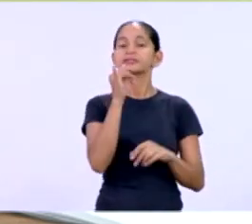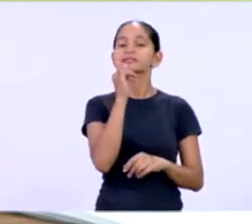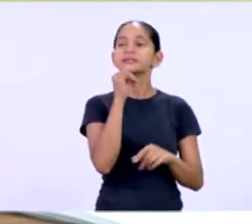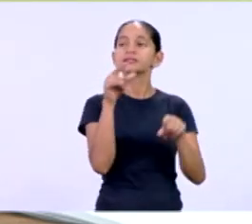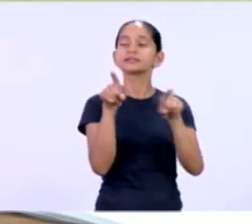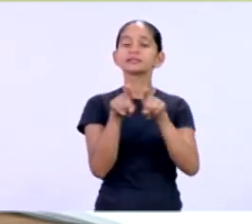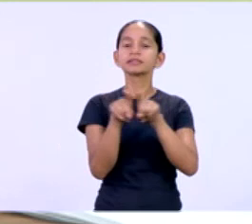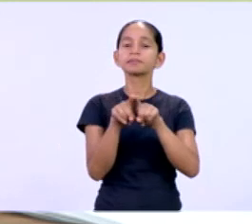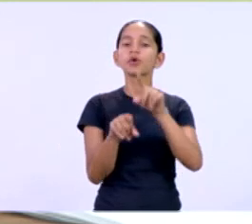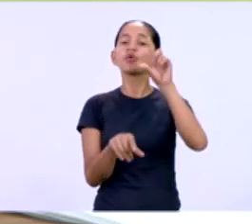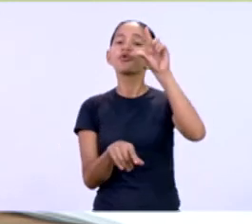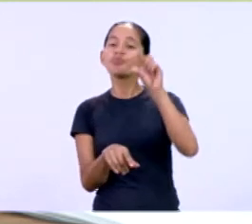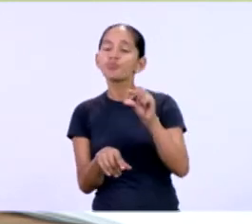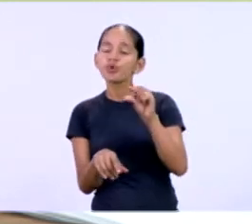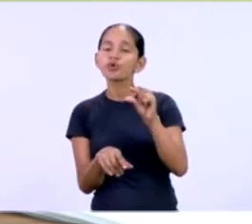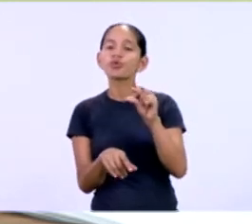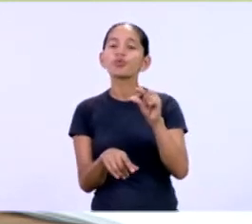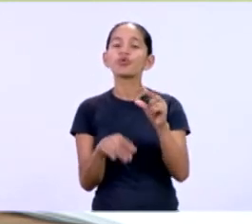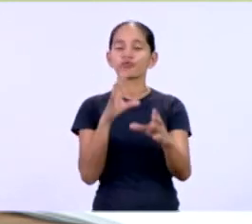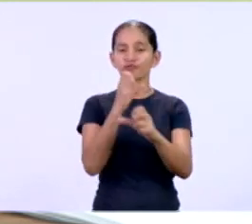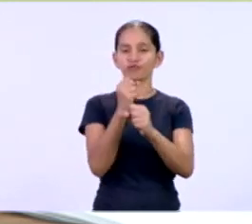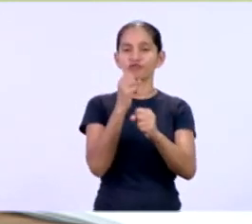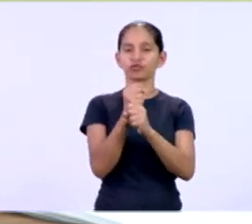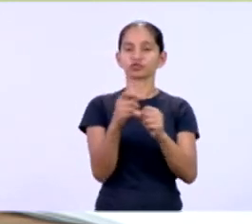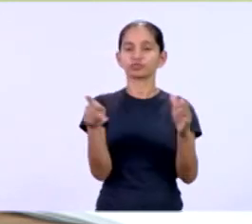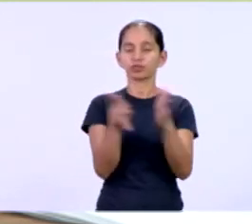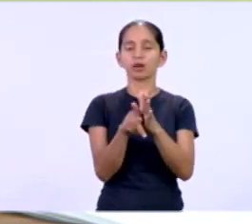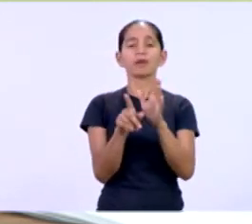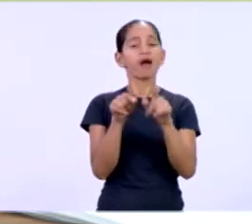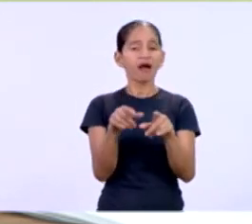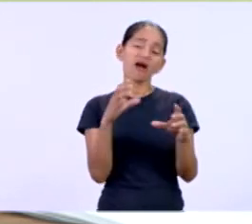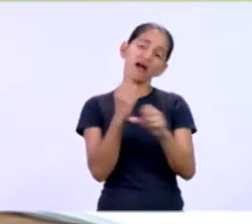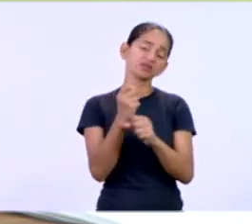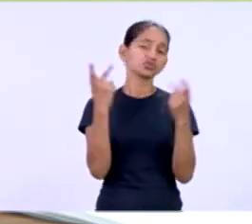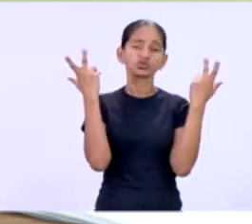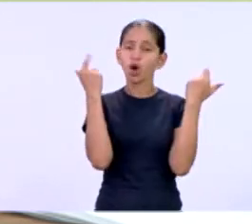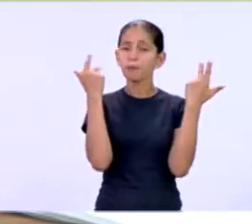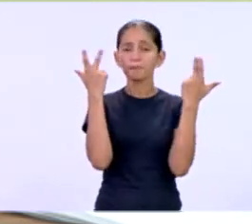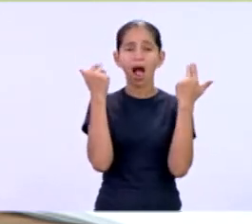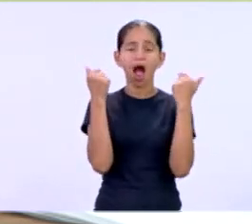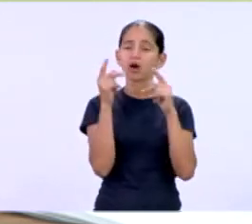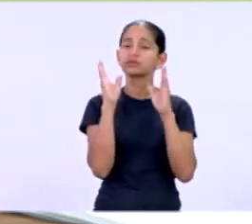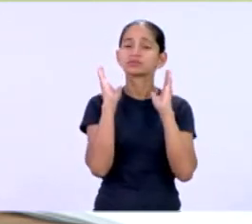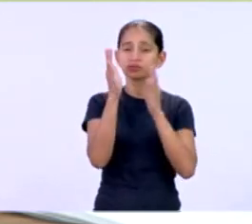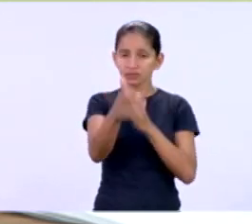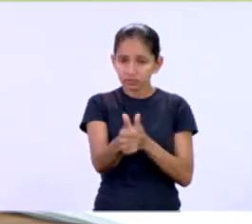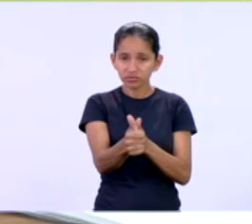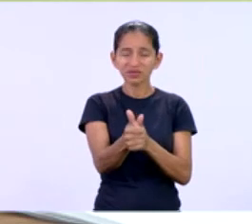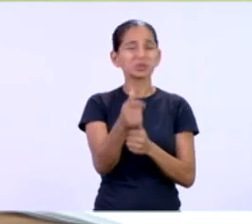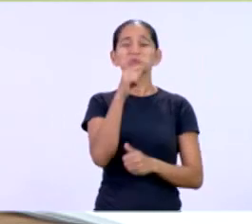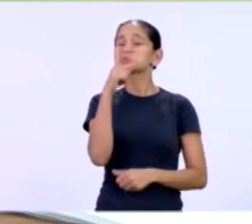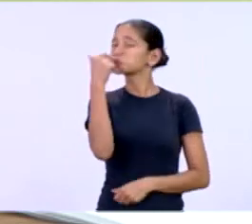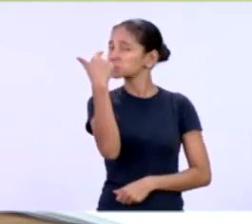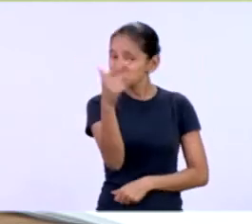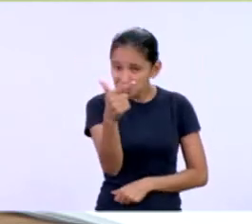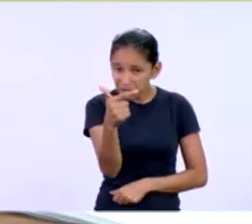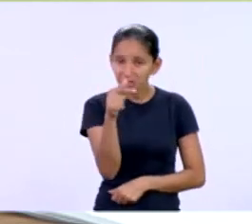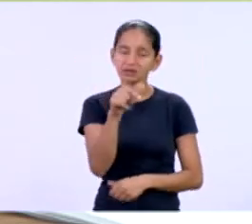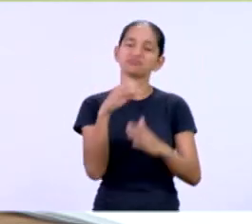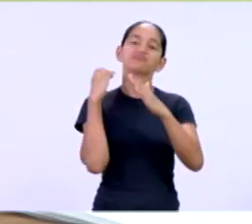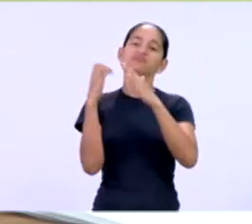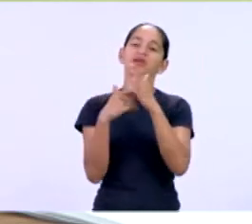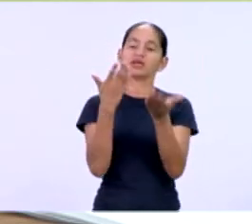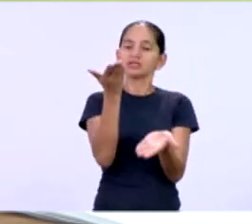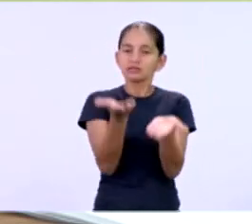Falando no fluxo de caixa, ele vai ter esse controle. A empresa que não consegue ter o fluxo do caixa, não consegue